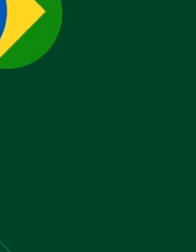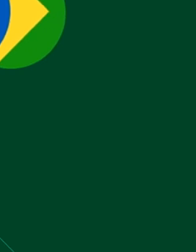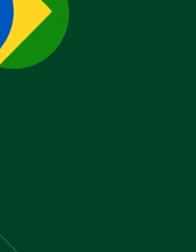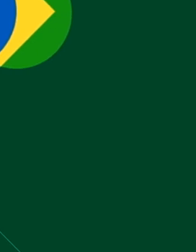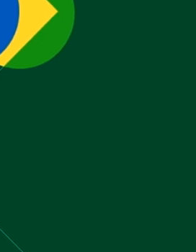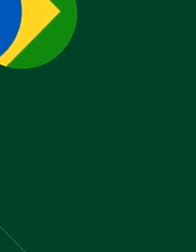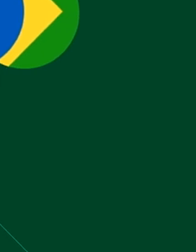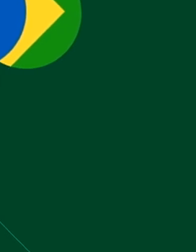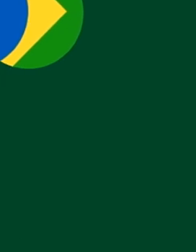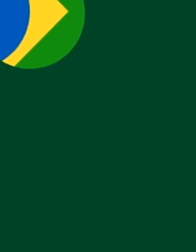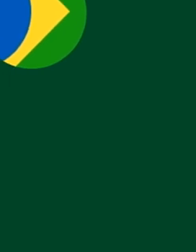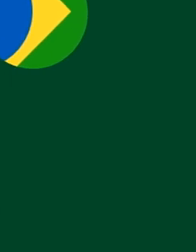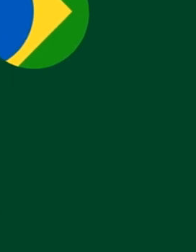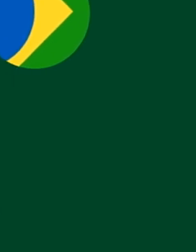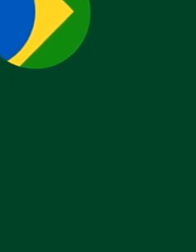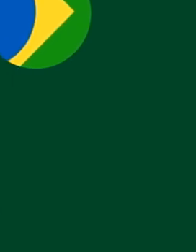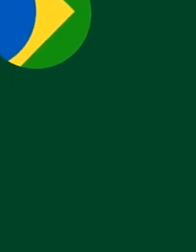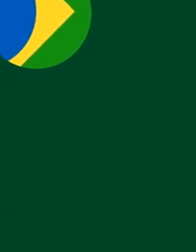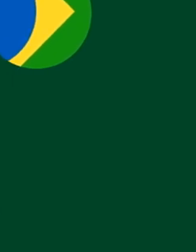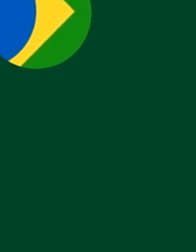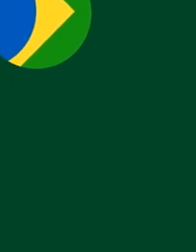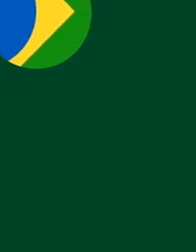momento saúde